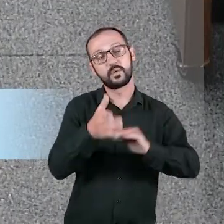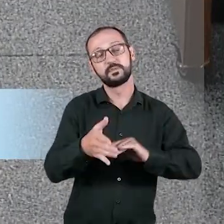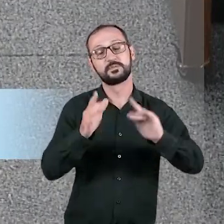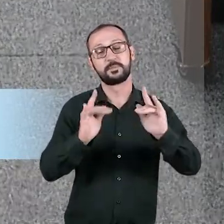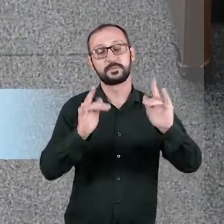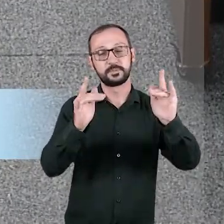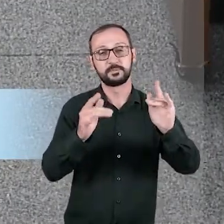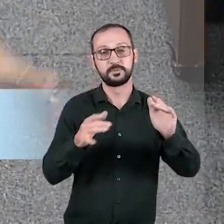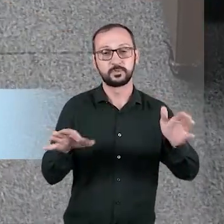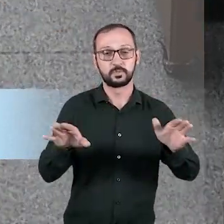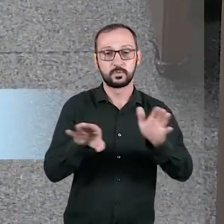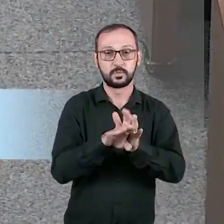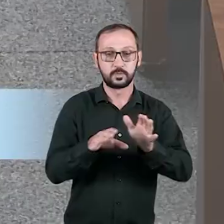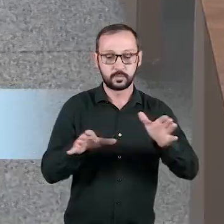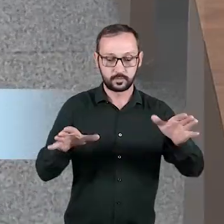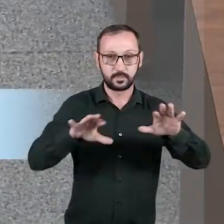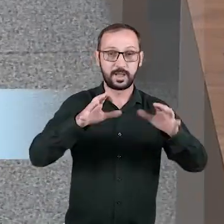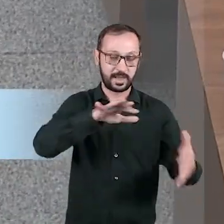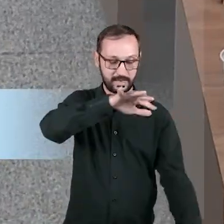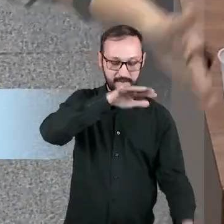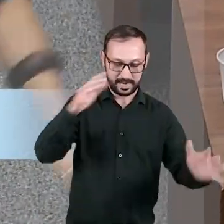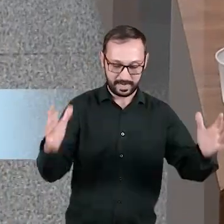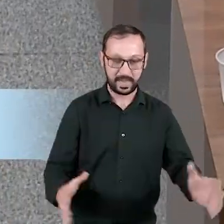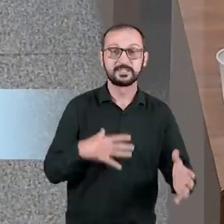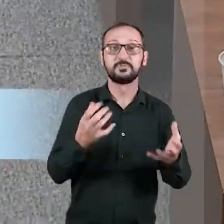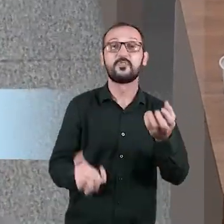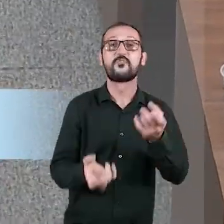o apartamento, chegou com uma caixa de fogão.